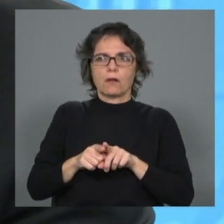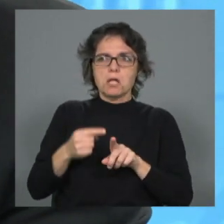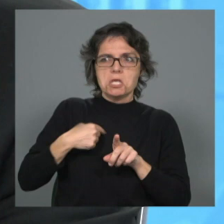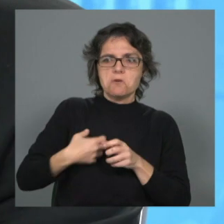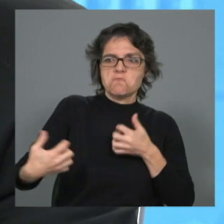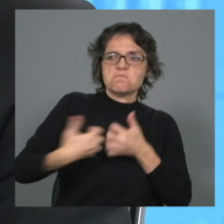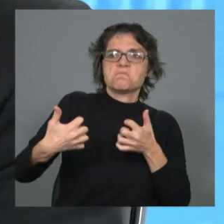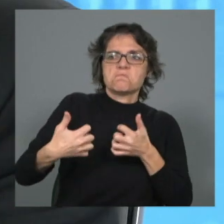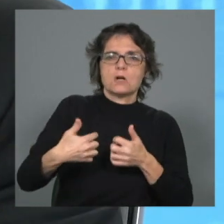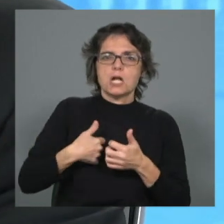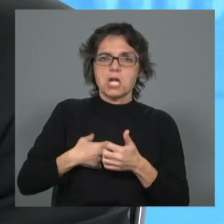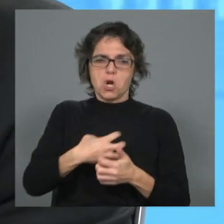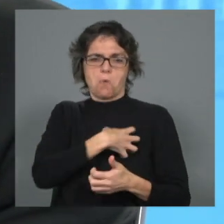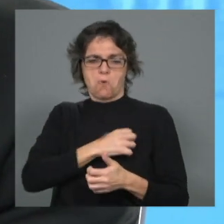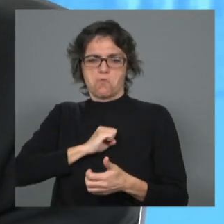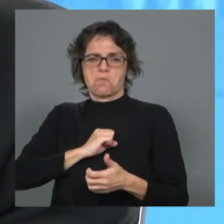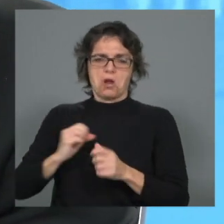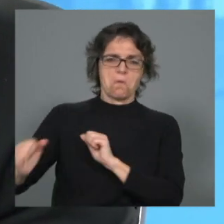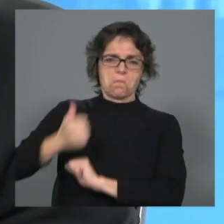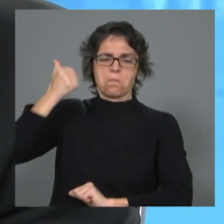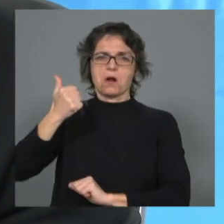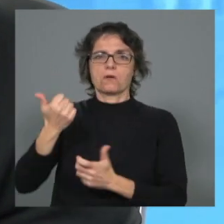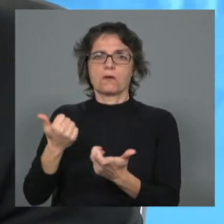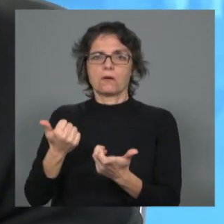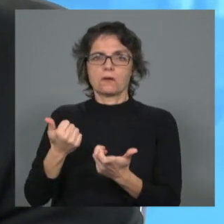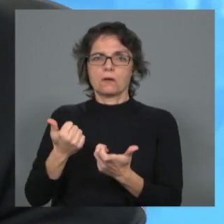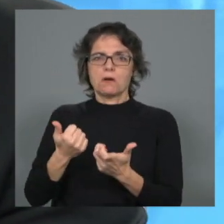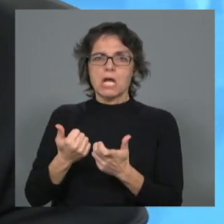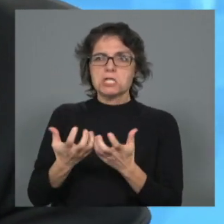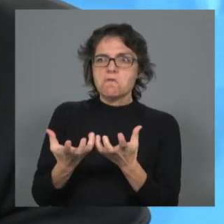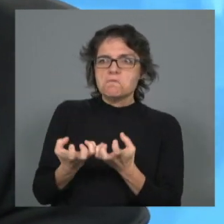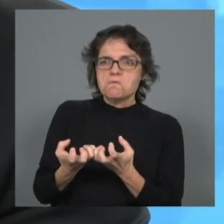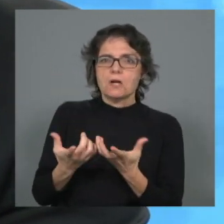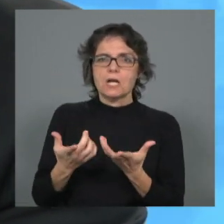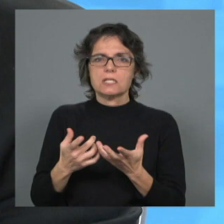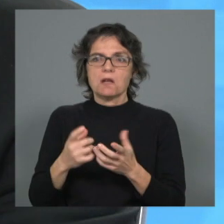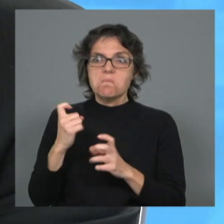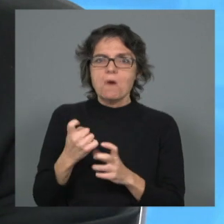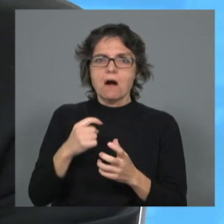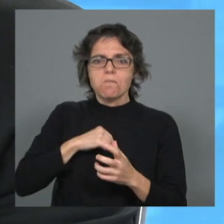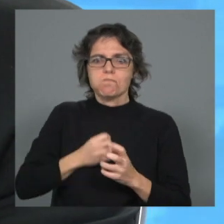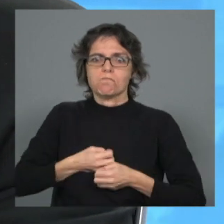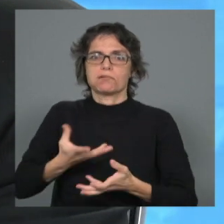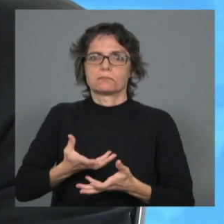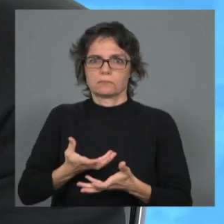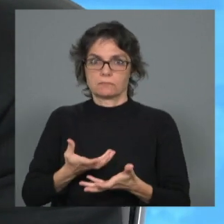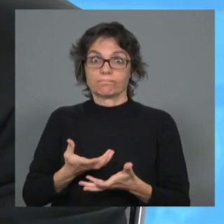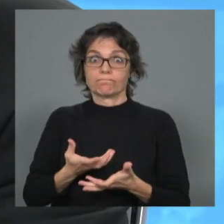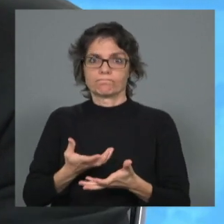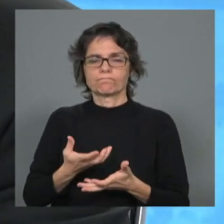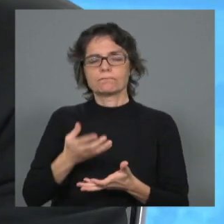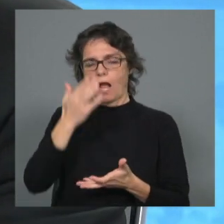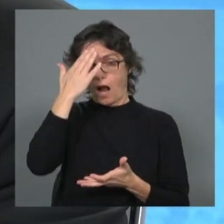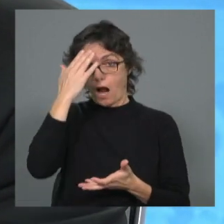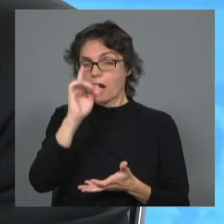a minha tribo, o meu clube é o maior que os outros. E acho que devemos investir muito nesta